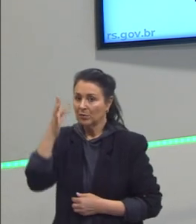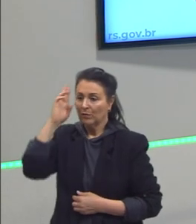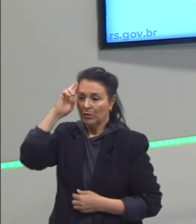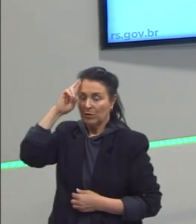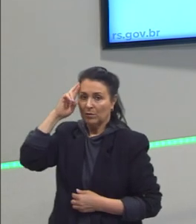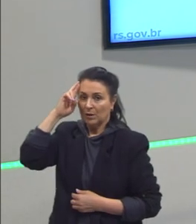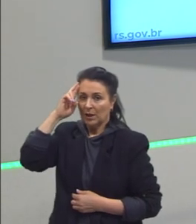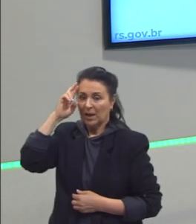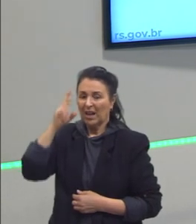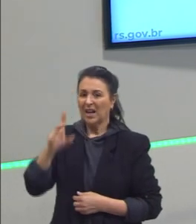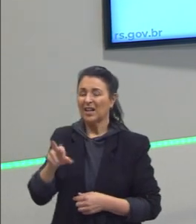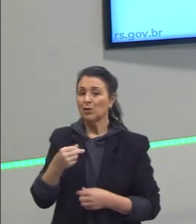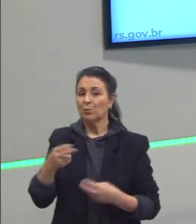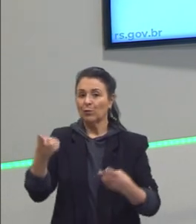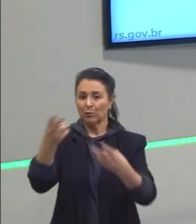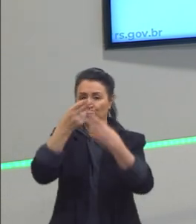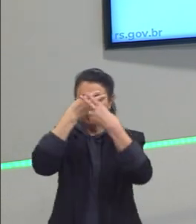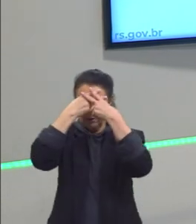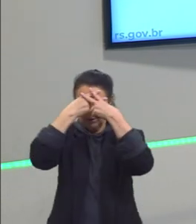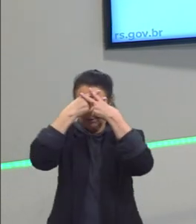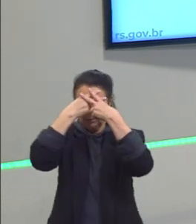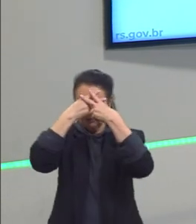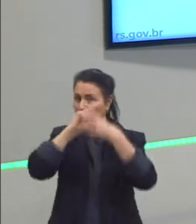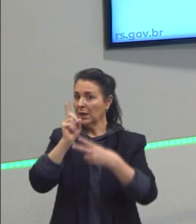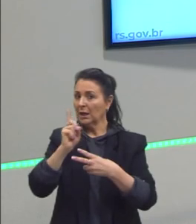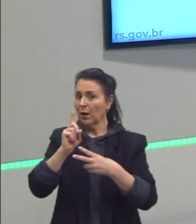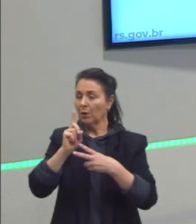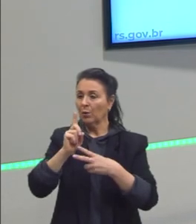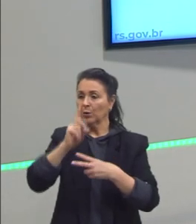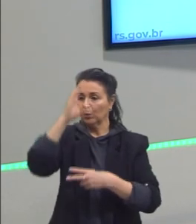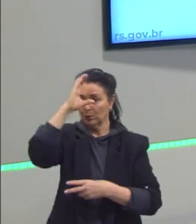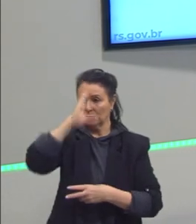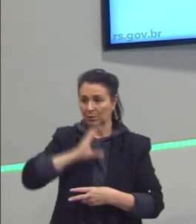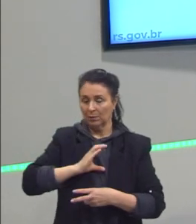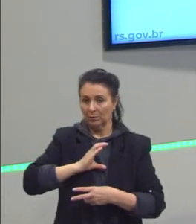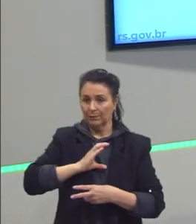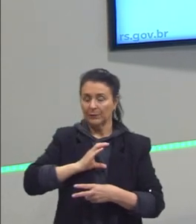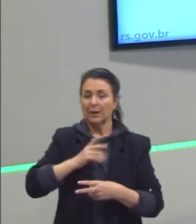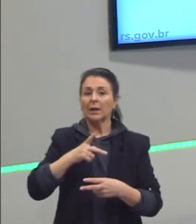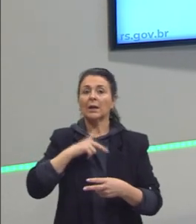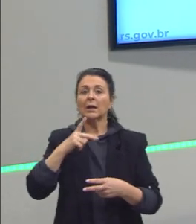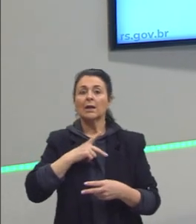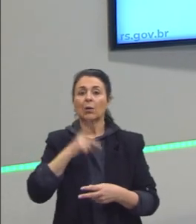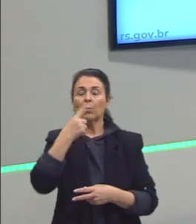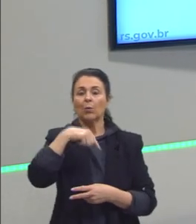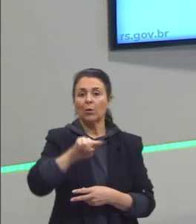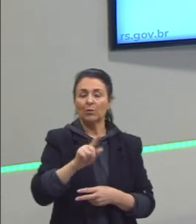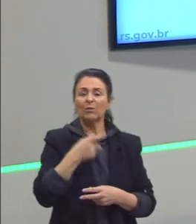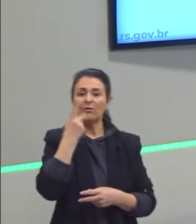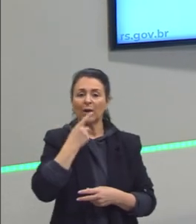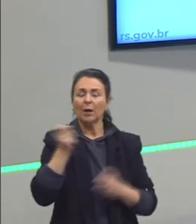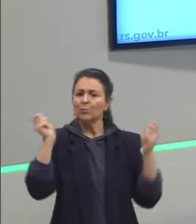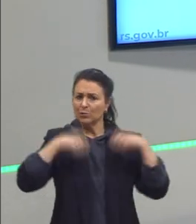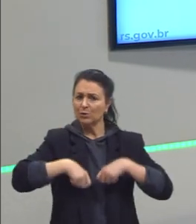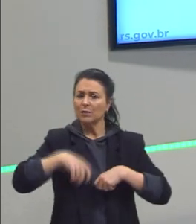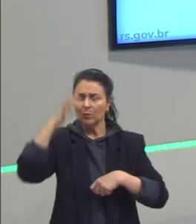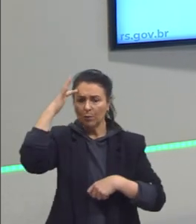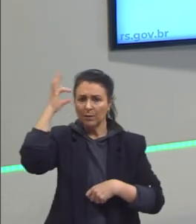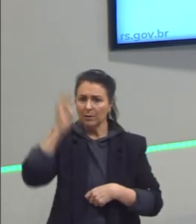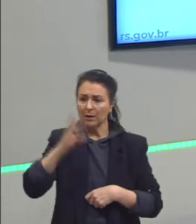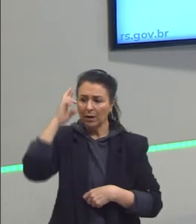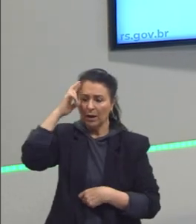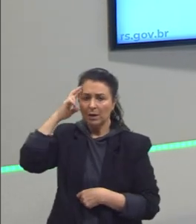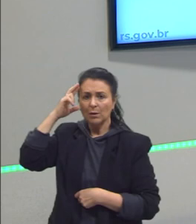algo dos pagãos e não dos católicos e Tomás de Aquino vai reforçar que é possível compreender pela